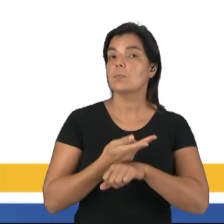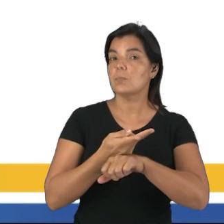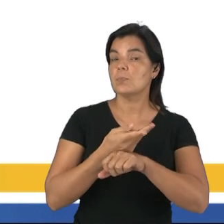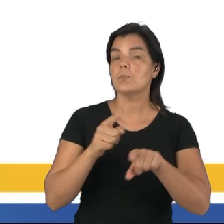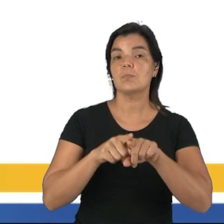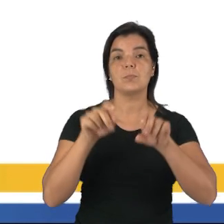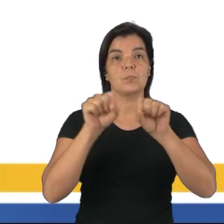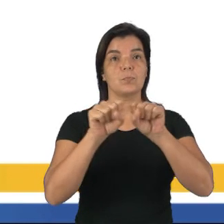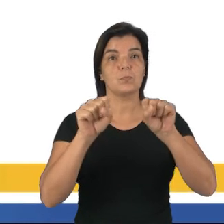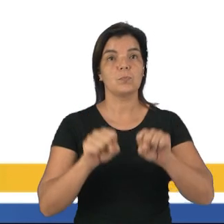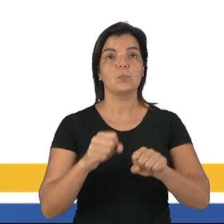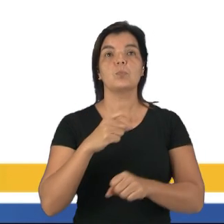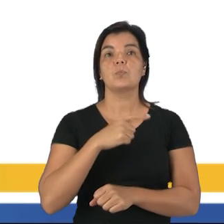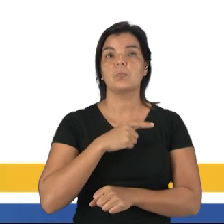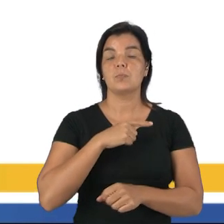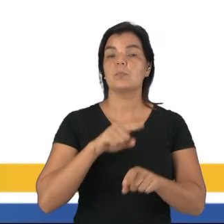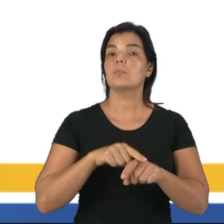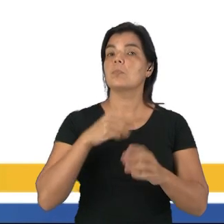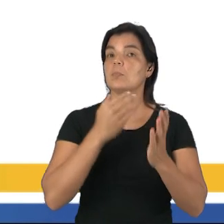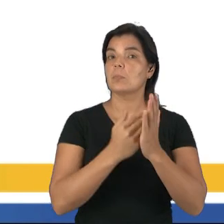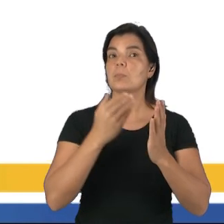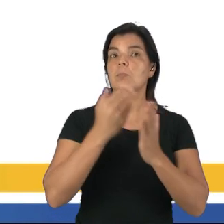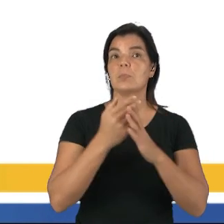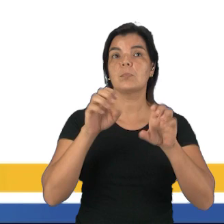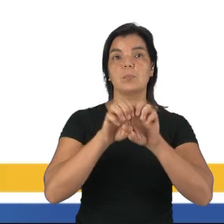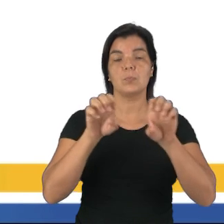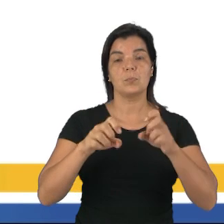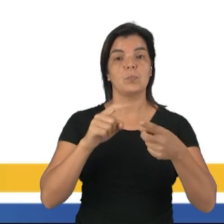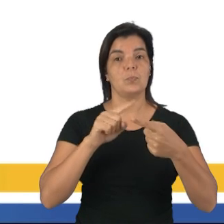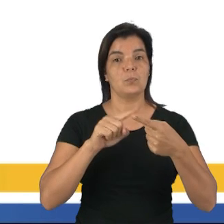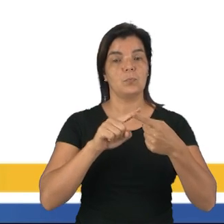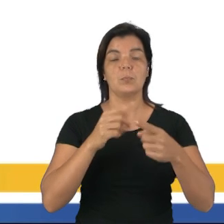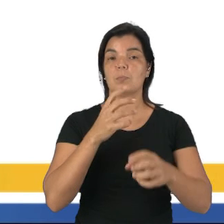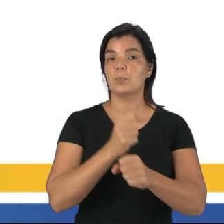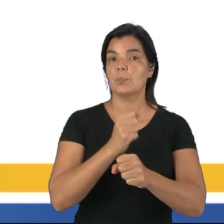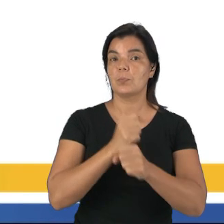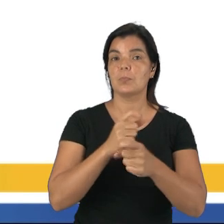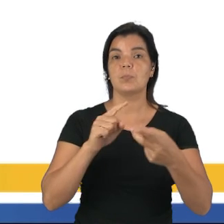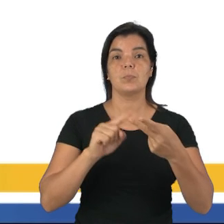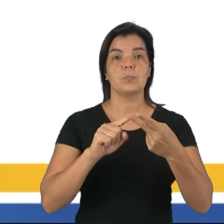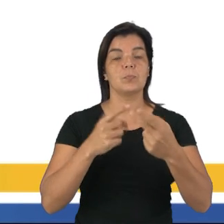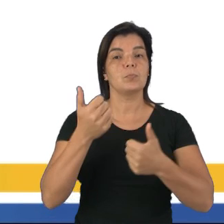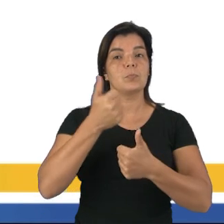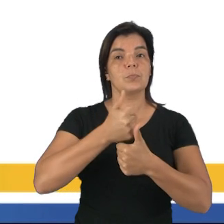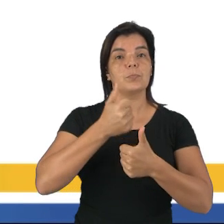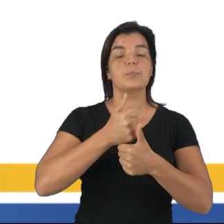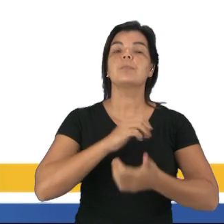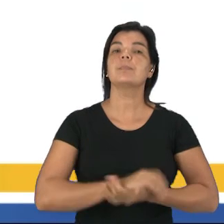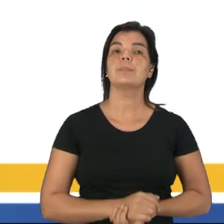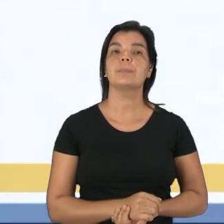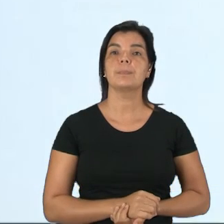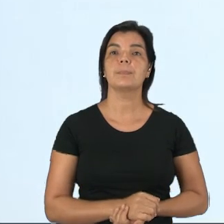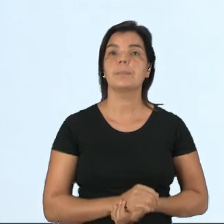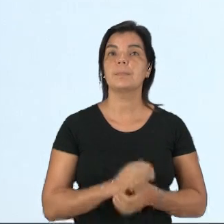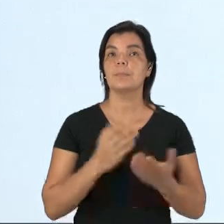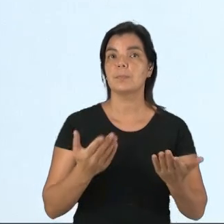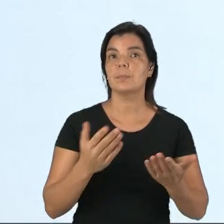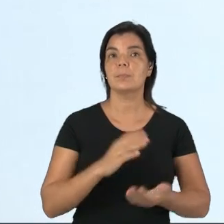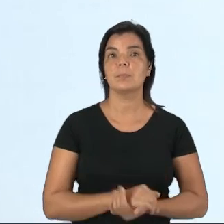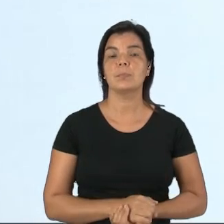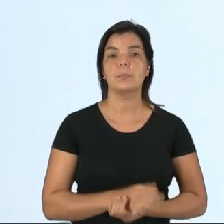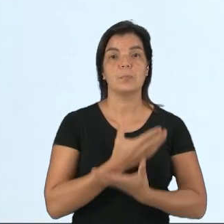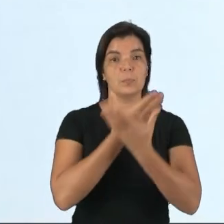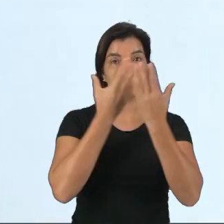Os sistemas, né, eles possuem mais de uma equação. E nós temos dois métodos, o método da adição e da substituição, ok?